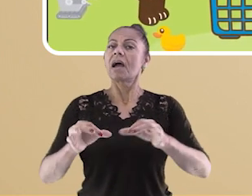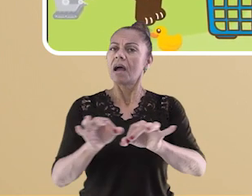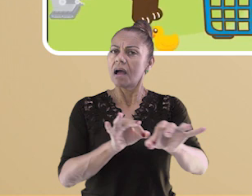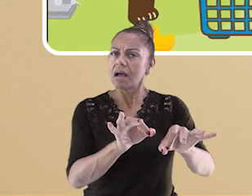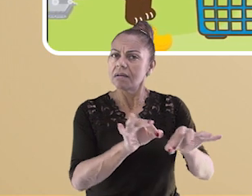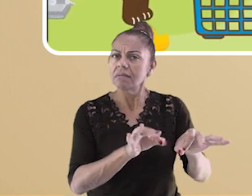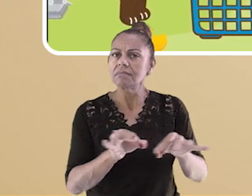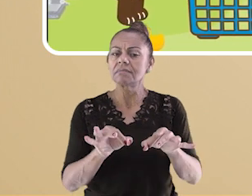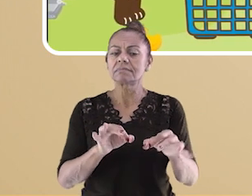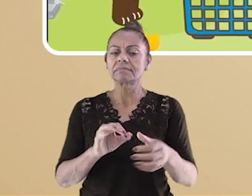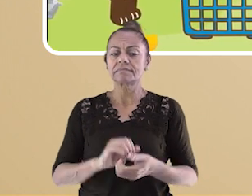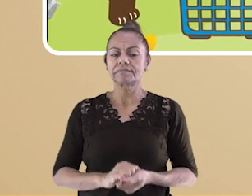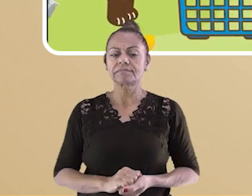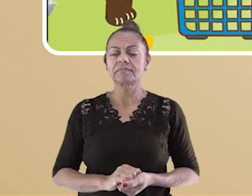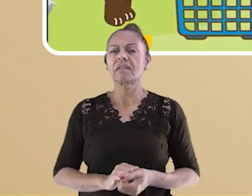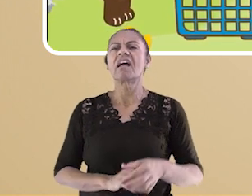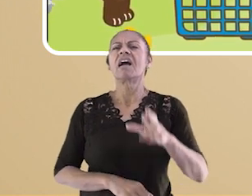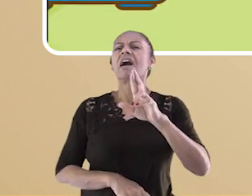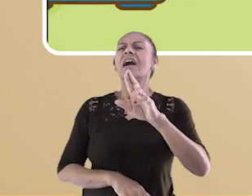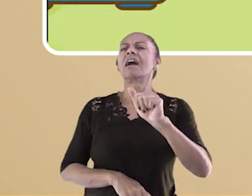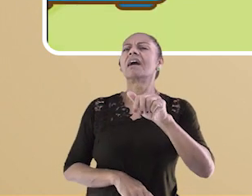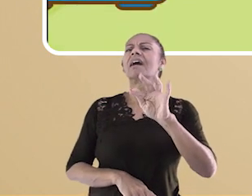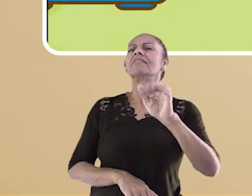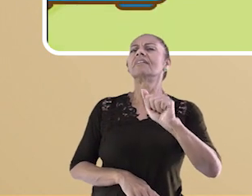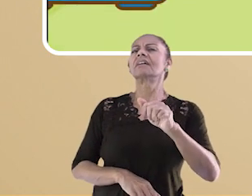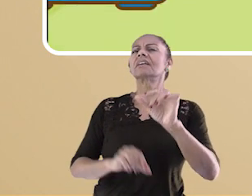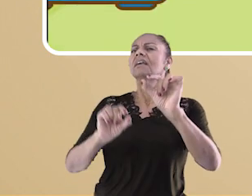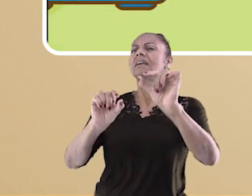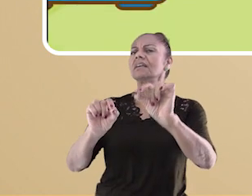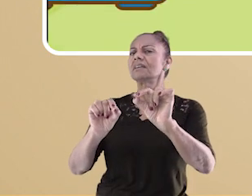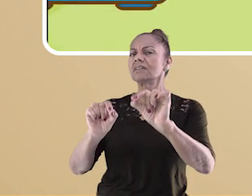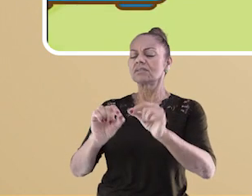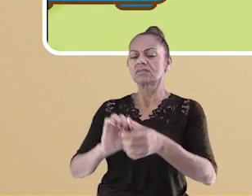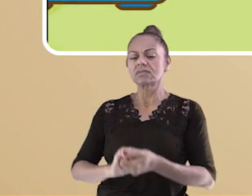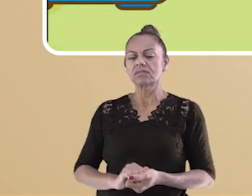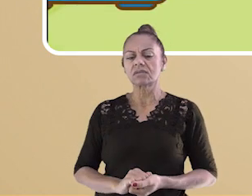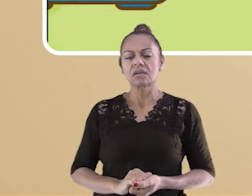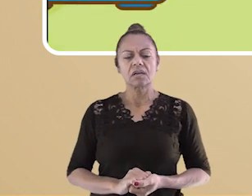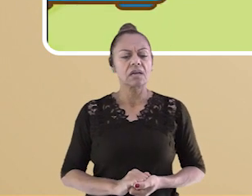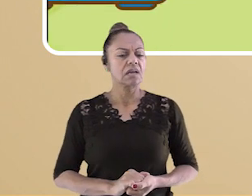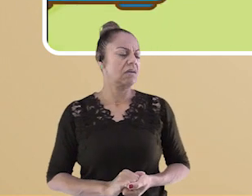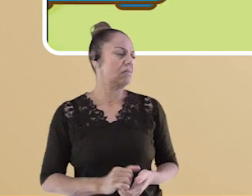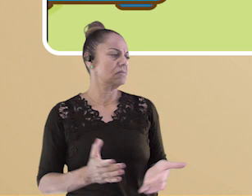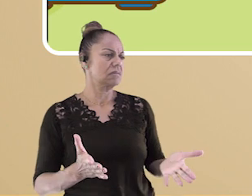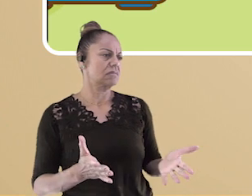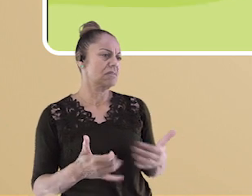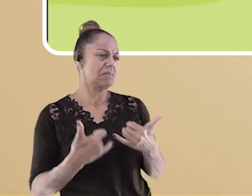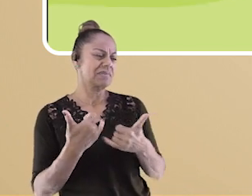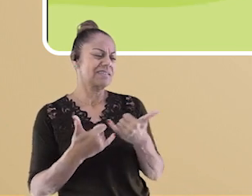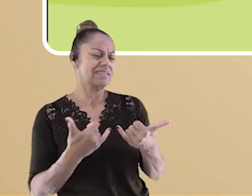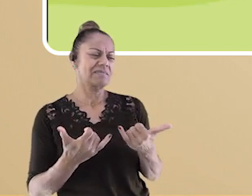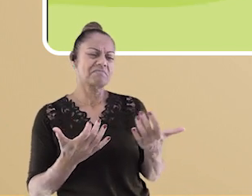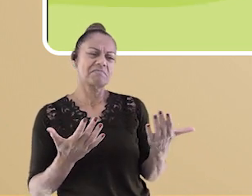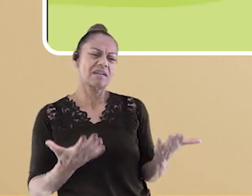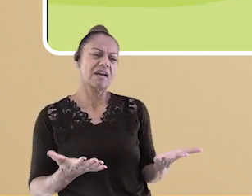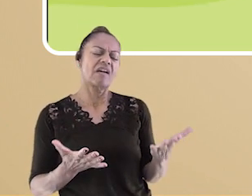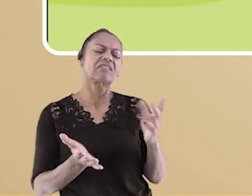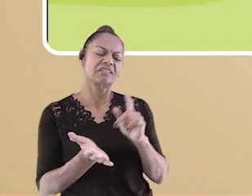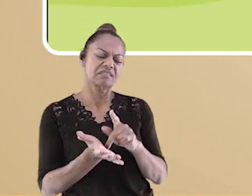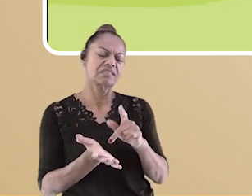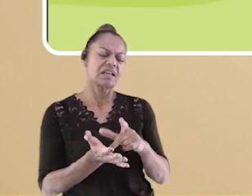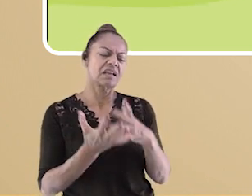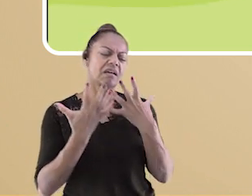O que é isso, Rafa? Rafa, você sabe que eu não sou de negar brincadeira, mas eu realmente